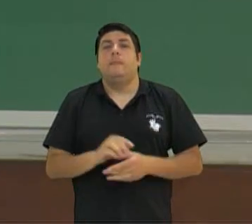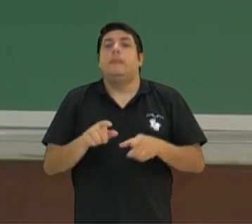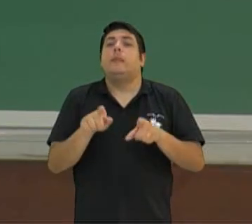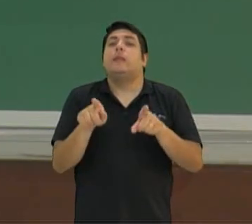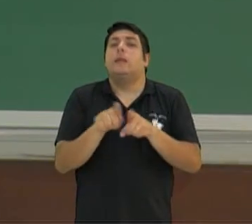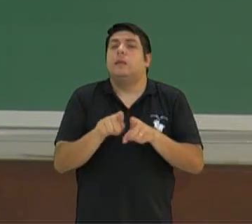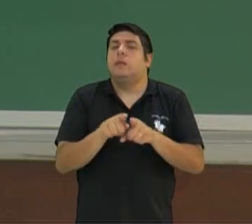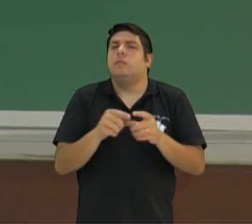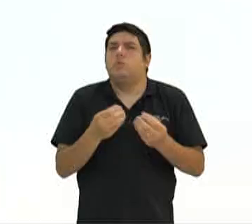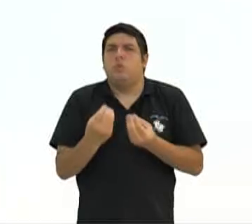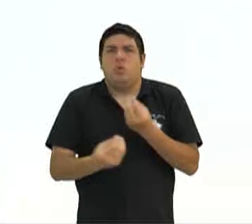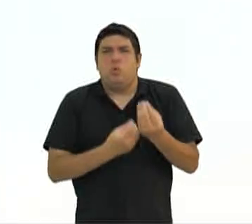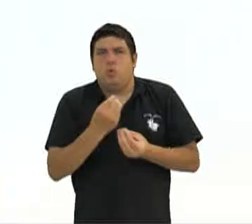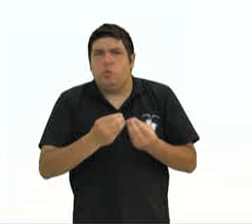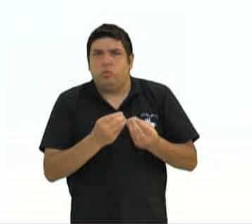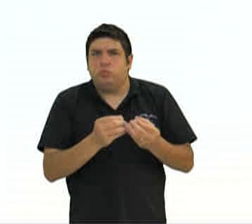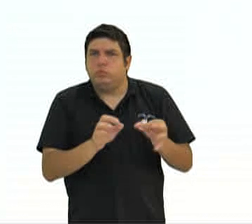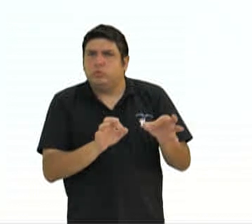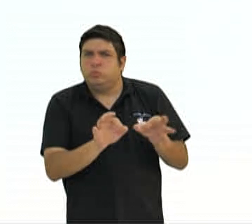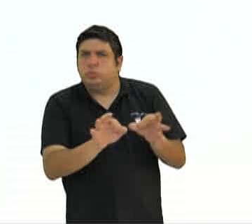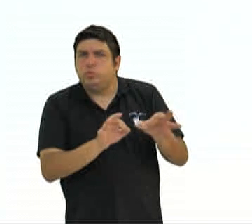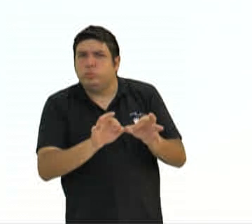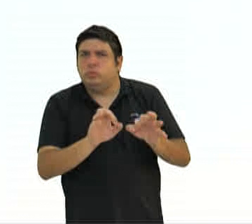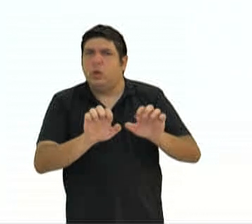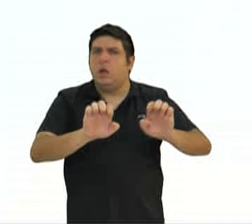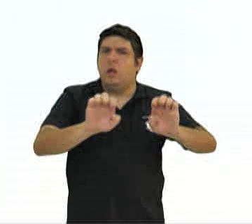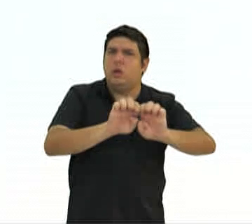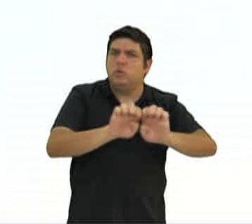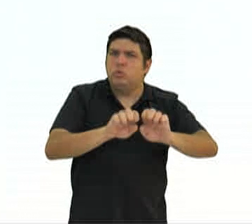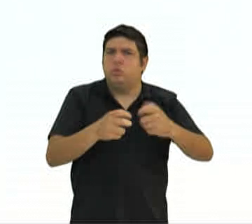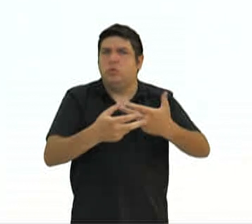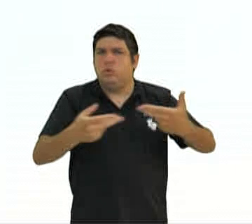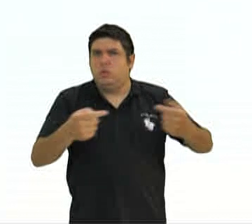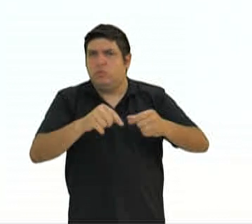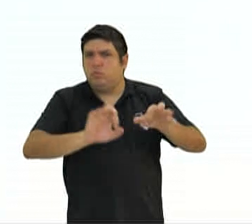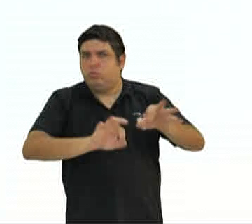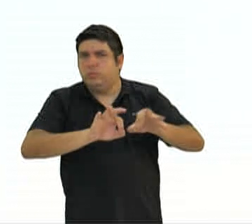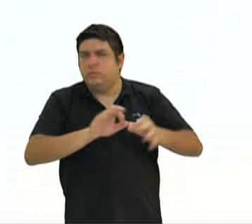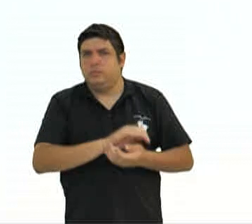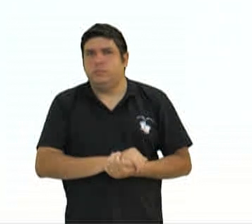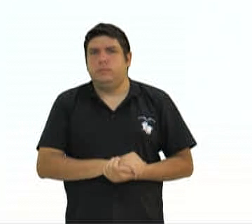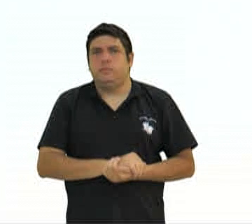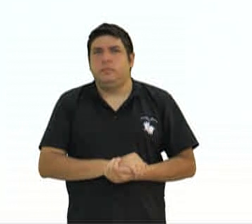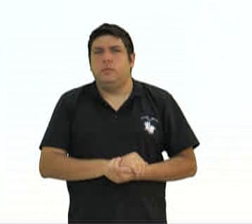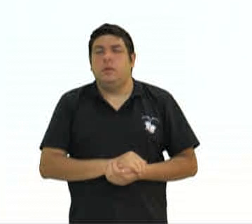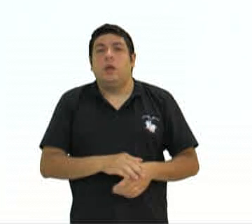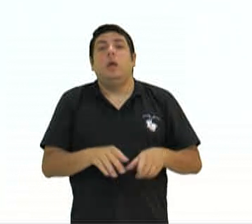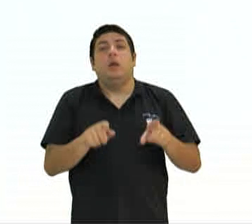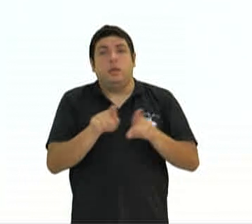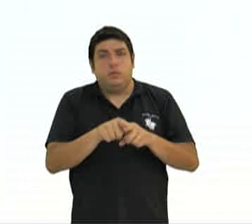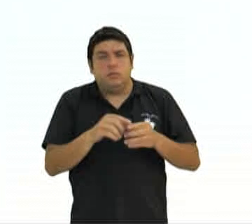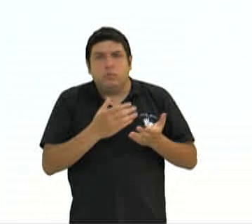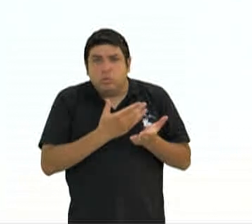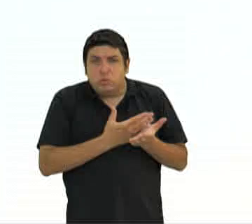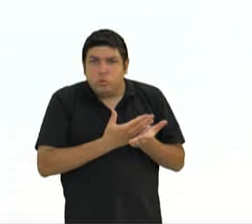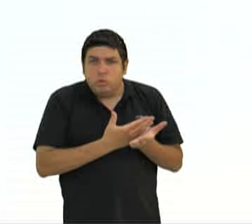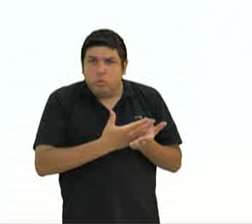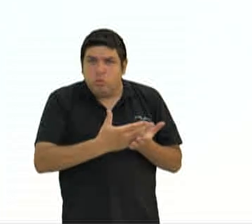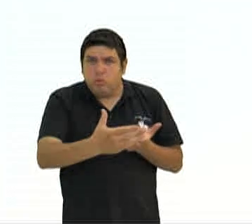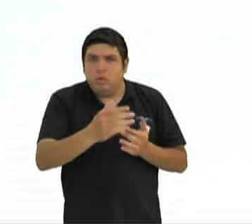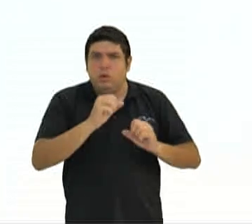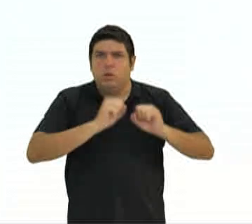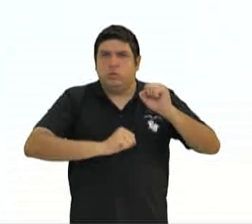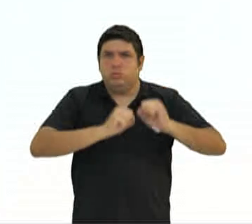na instalação das primeiras fábricas e na infraestrutura de transporte. E todo esse recurso para esse início aqui veio